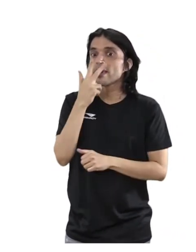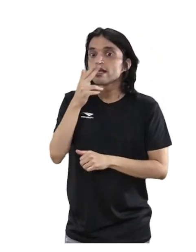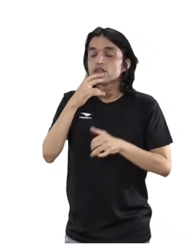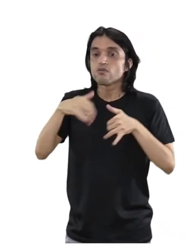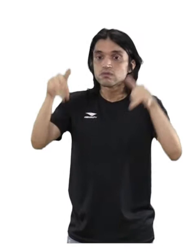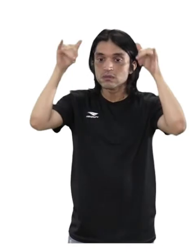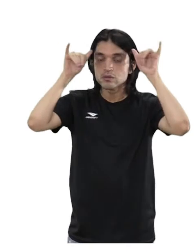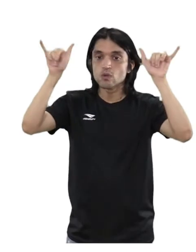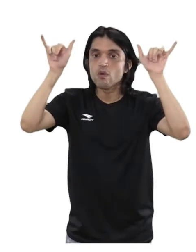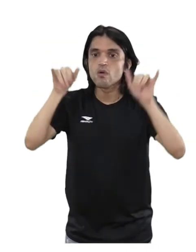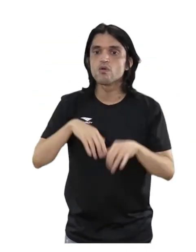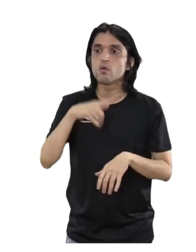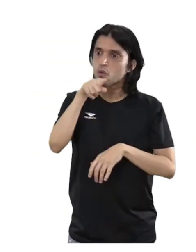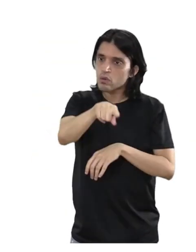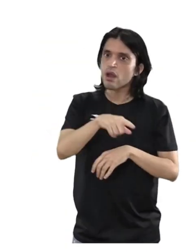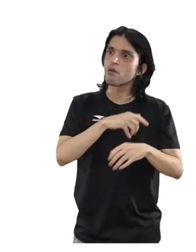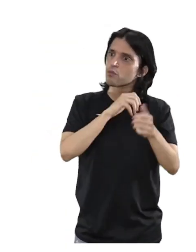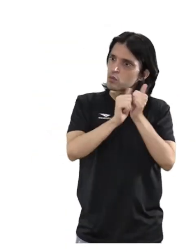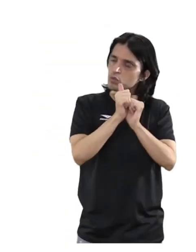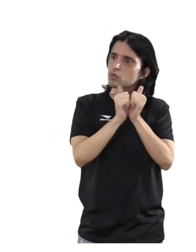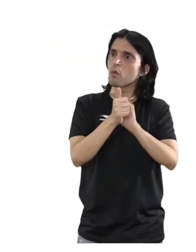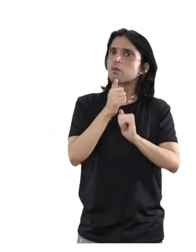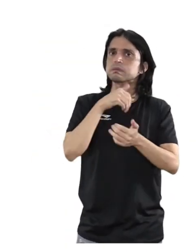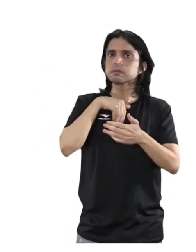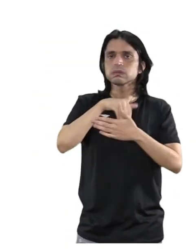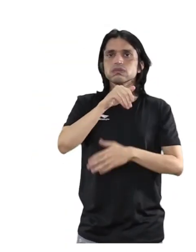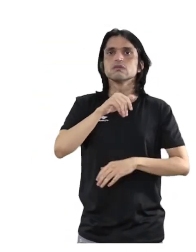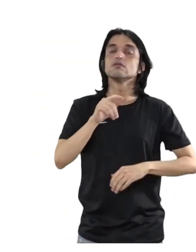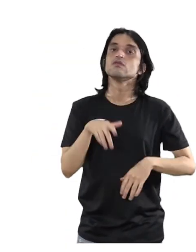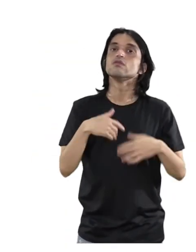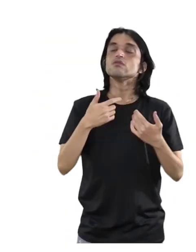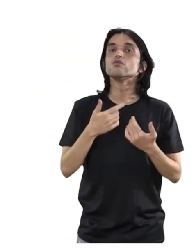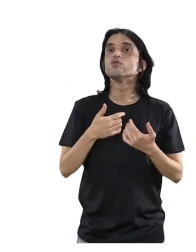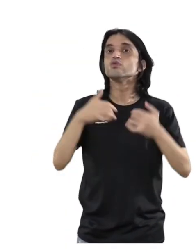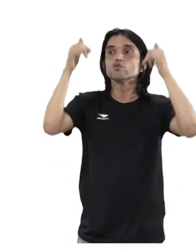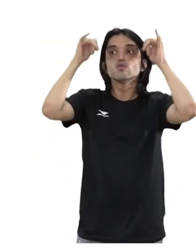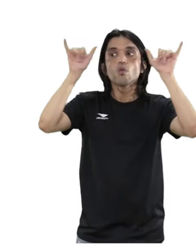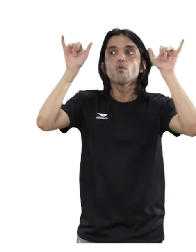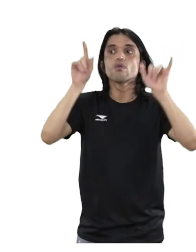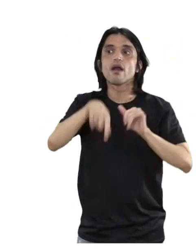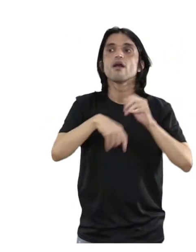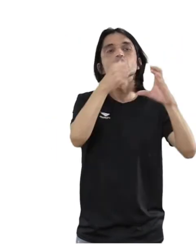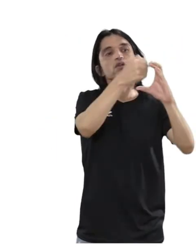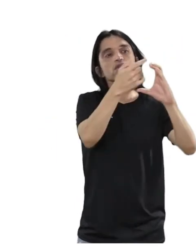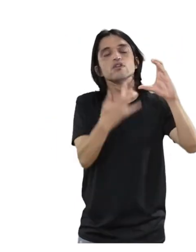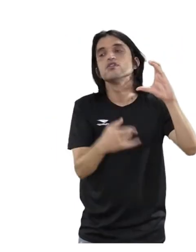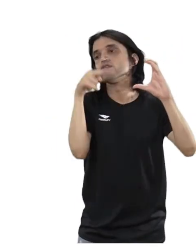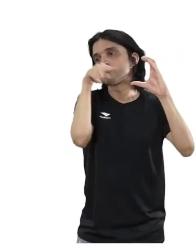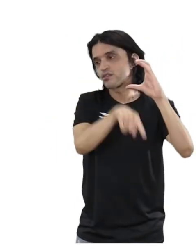touro? O jogador. Então, um touro é uma característica de quem? Do jogador. Então, o predicativo é uma